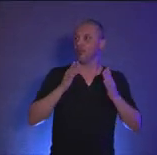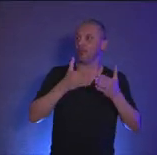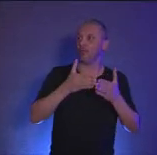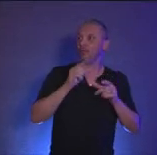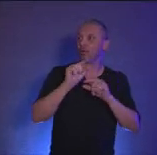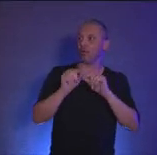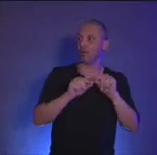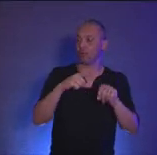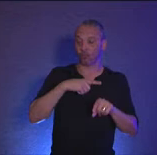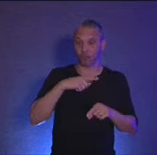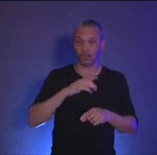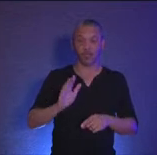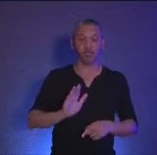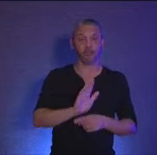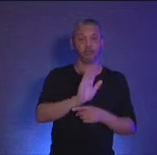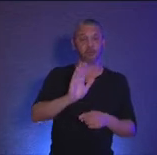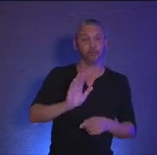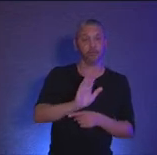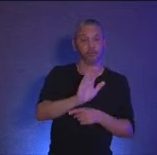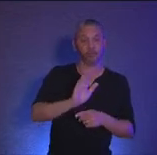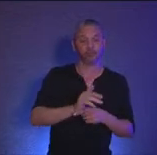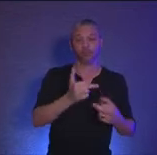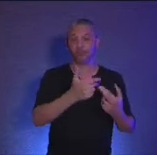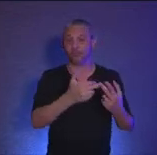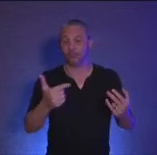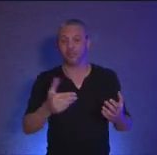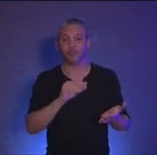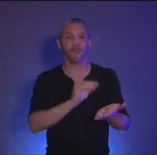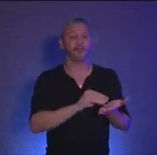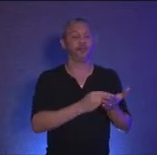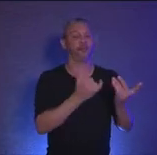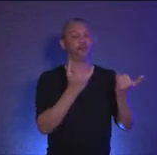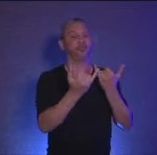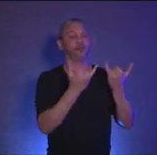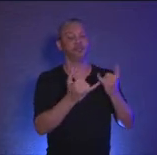focado em ajudar a checar desinformação no YouTube.